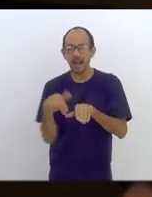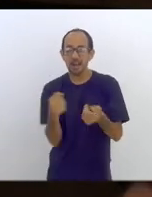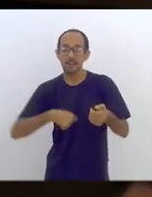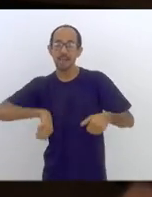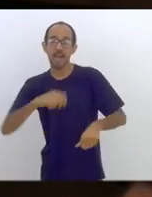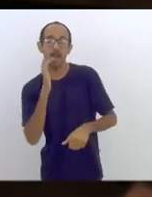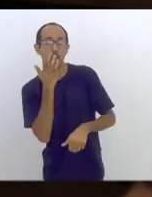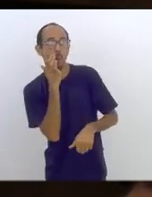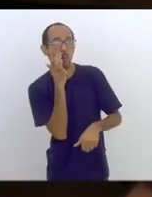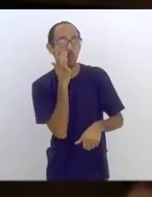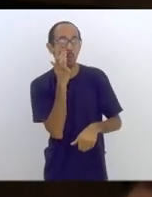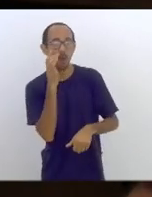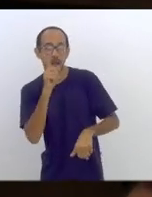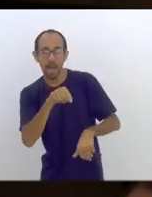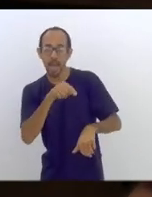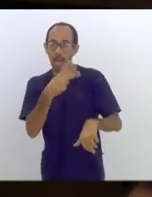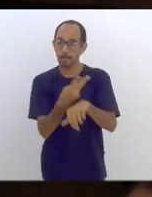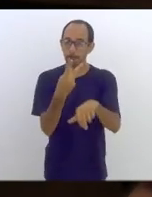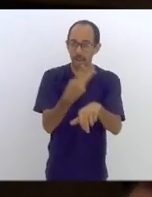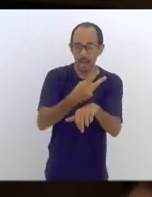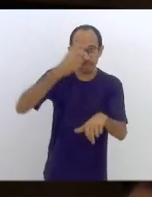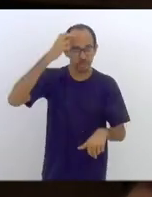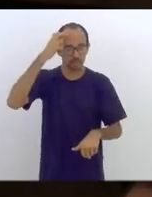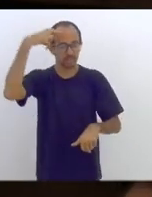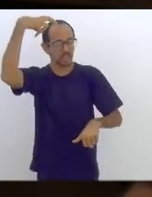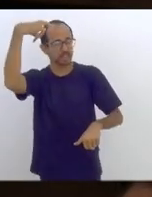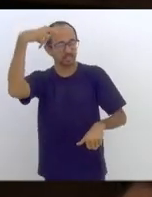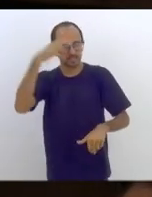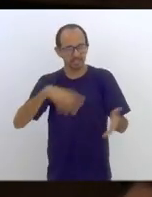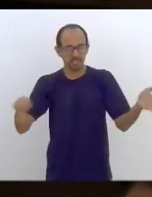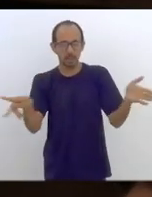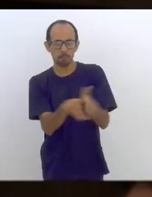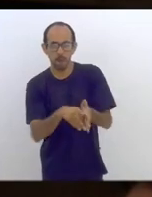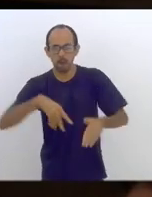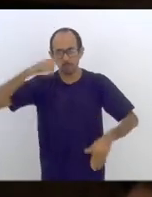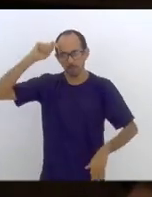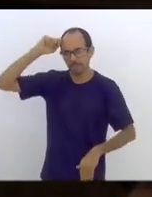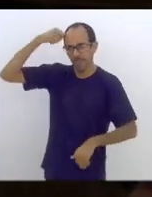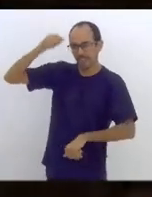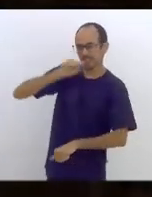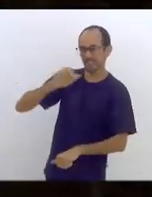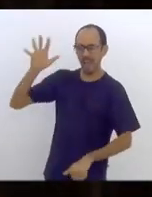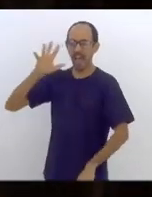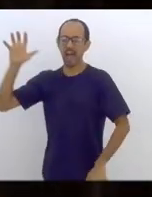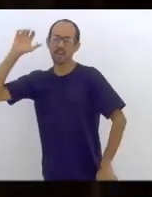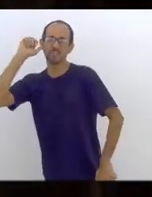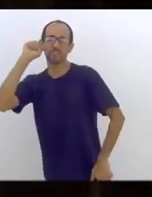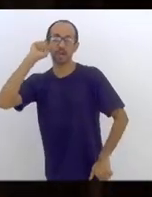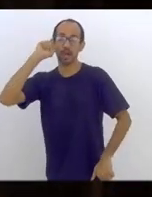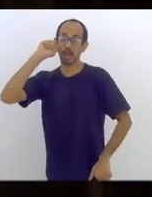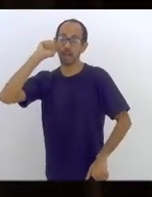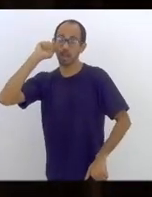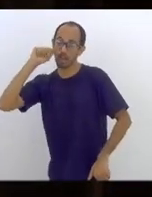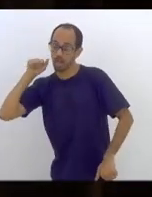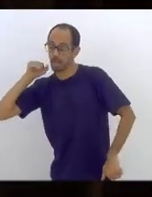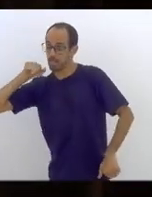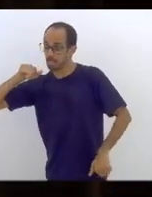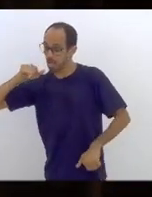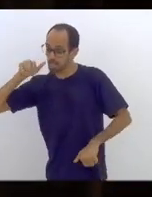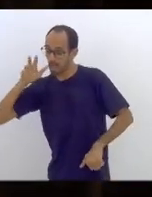valia prata, a inteligência e a cultura desta raça. E lá da África